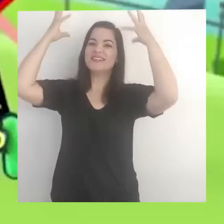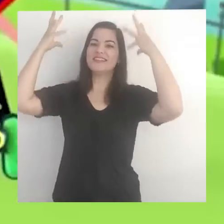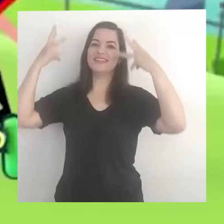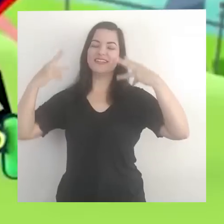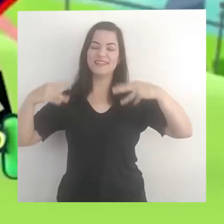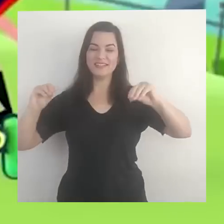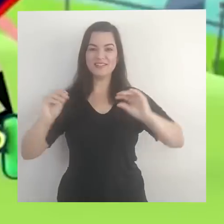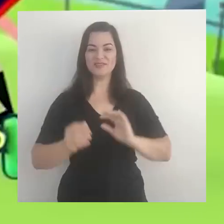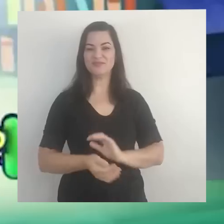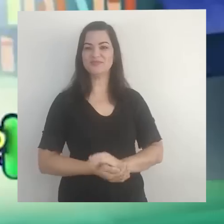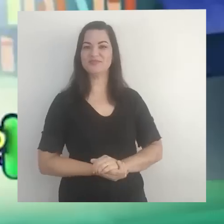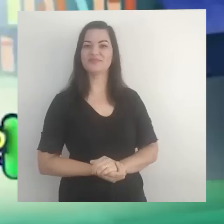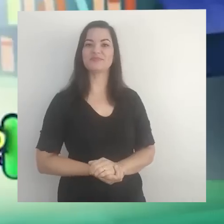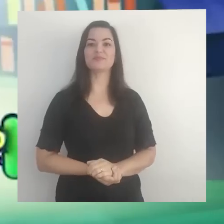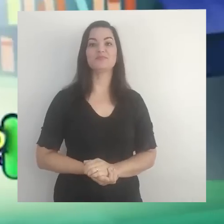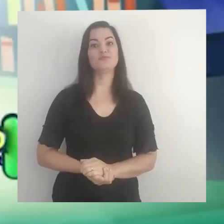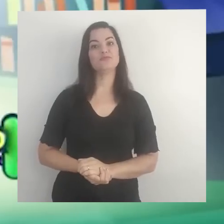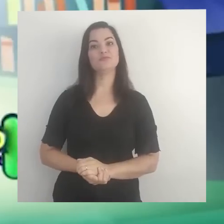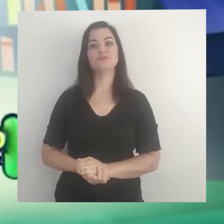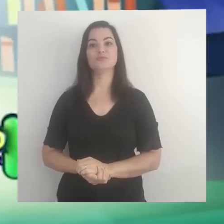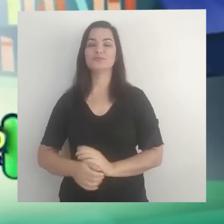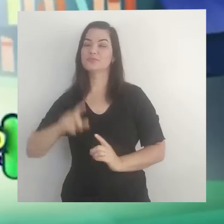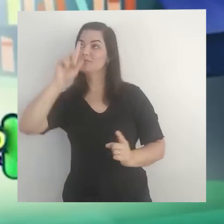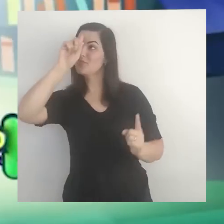Luna, Luna.